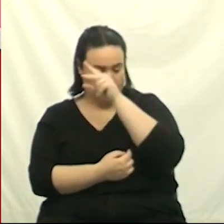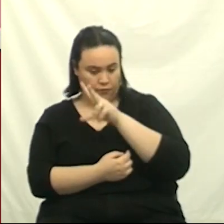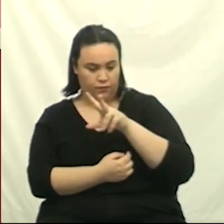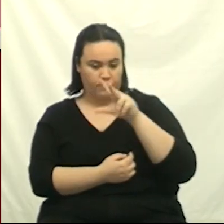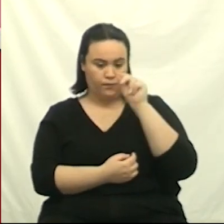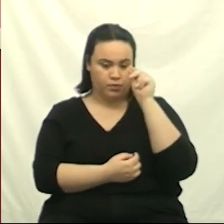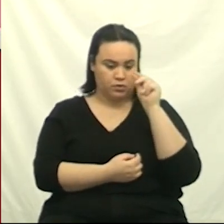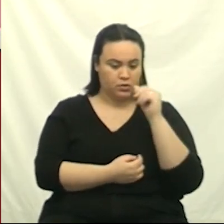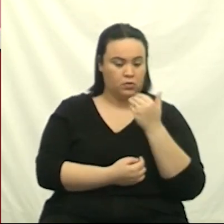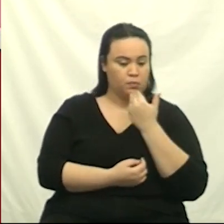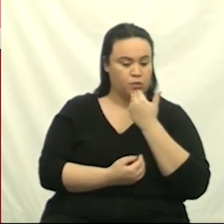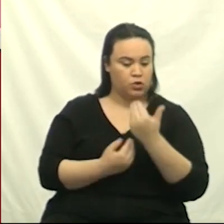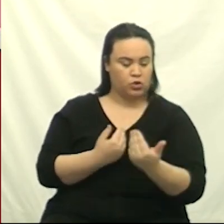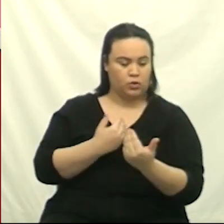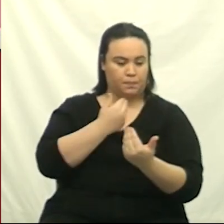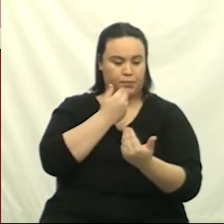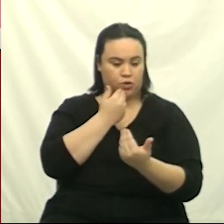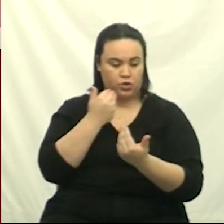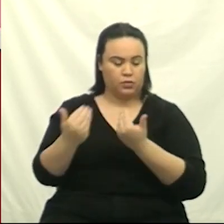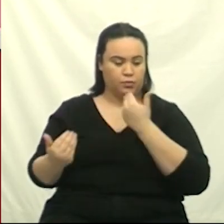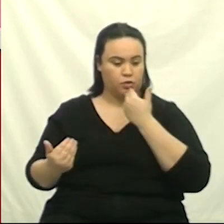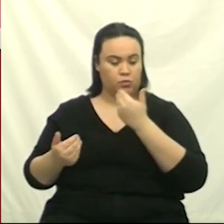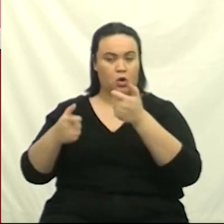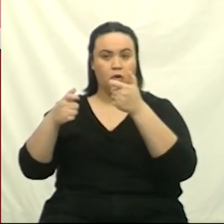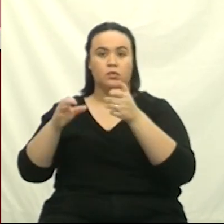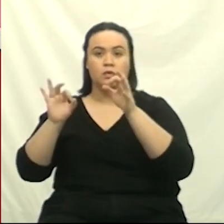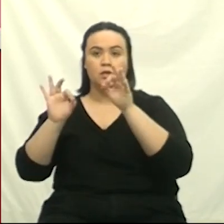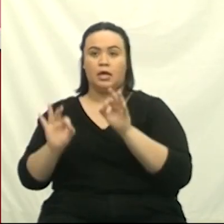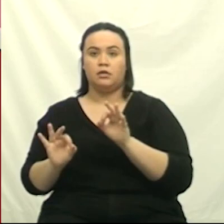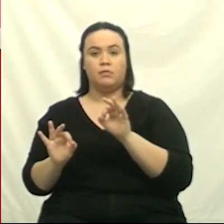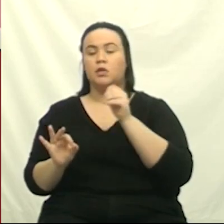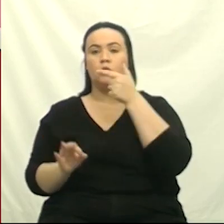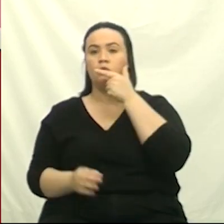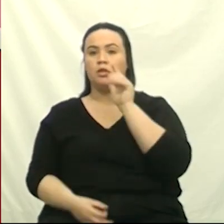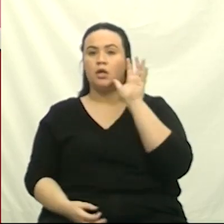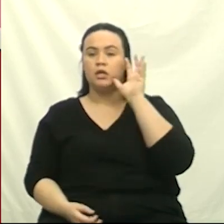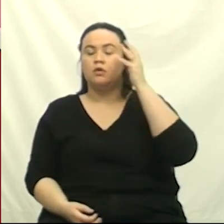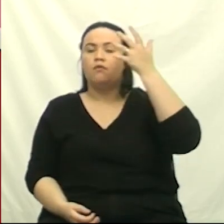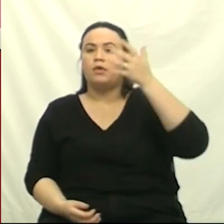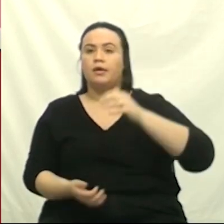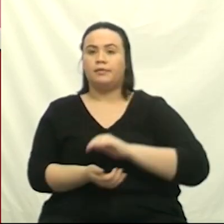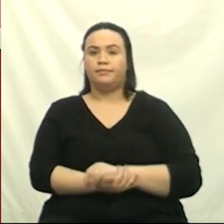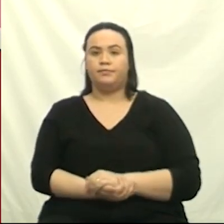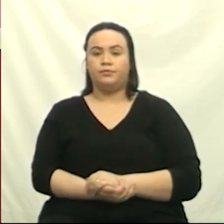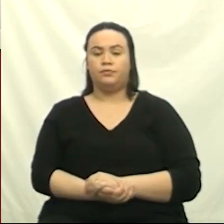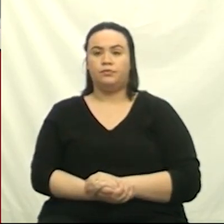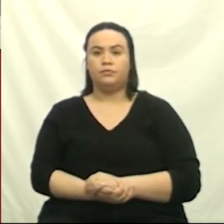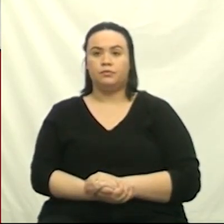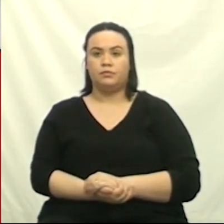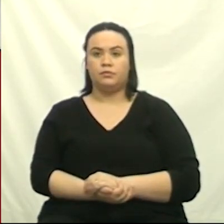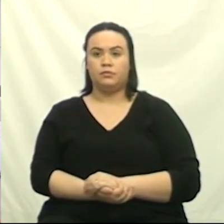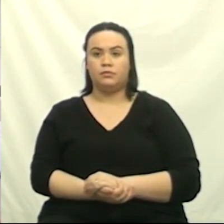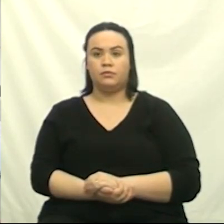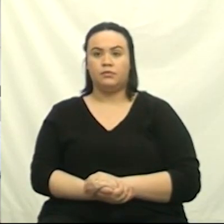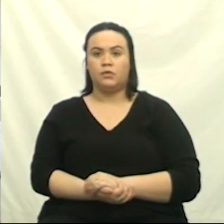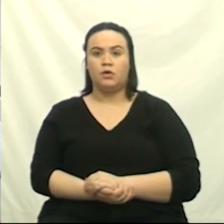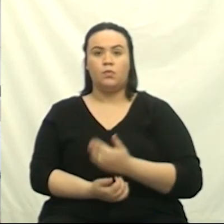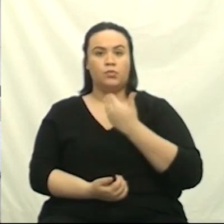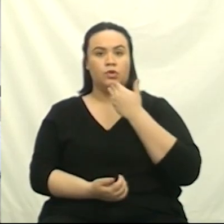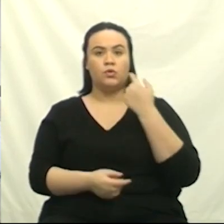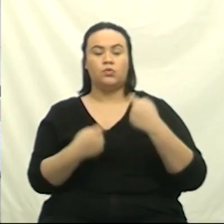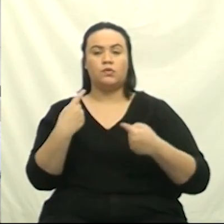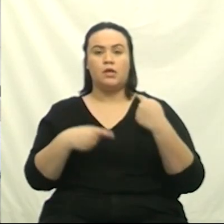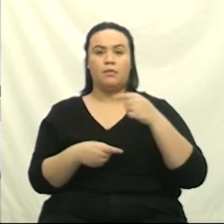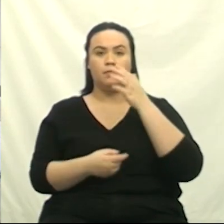sendo feitos encaminhamentos pelo espaço correto e não estão sendo dados nem resposta para o cidadão requerimento continua